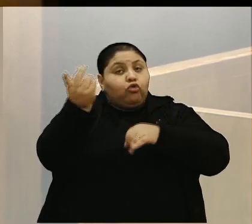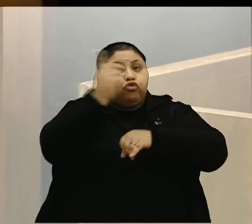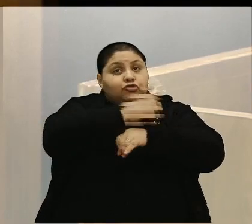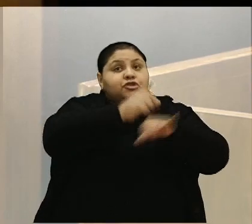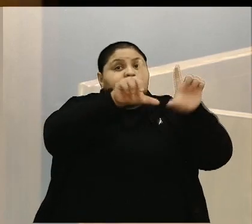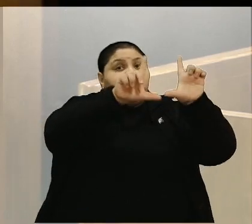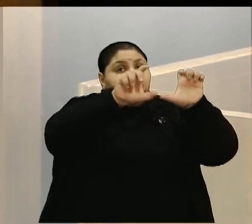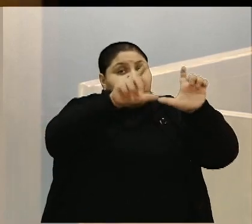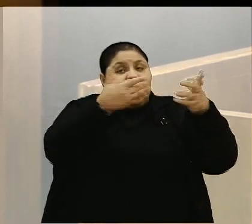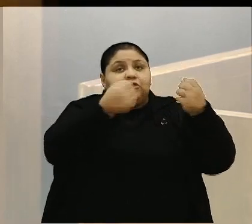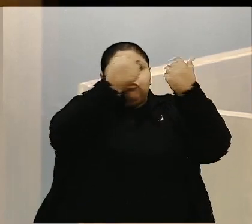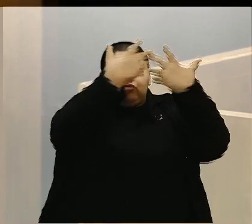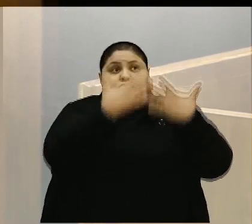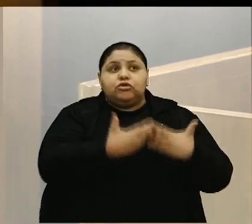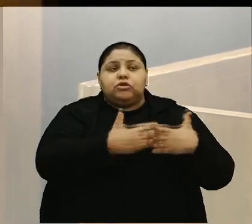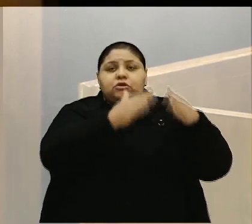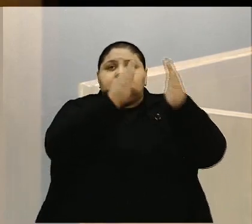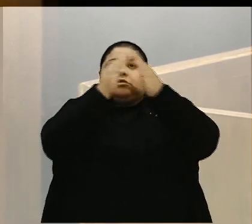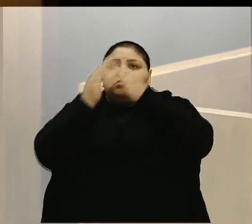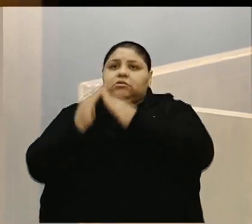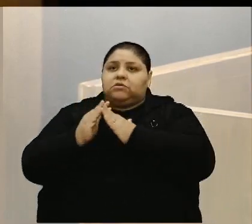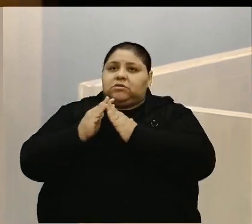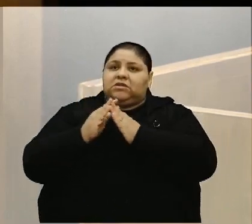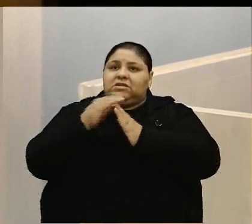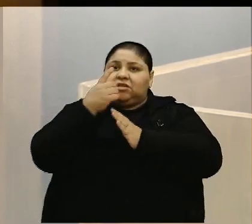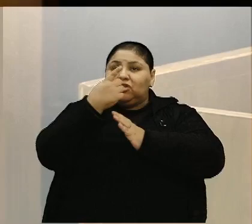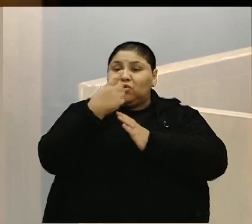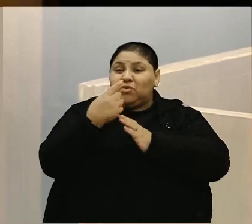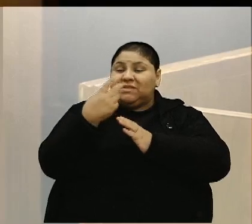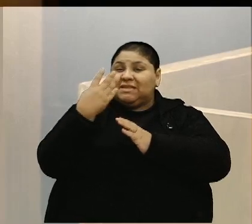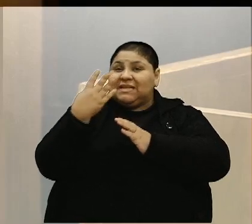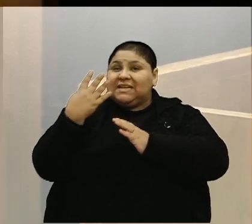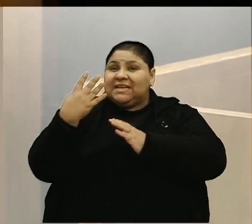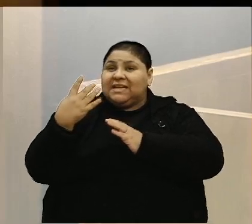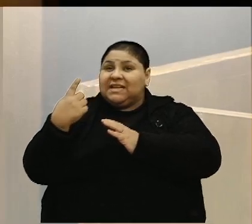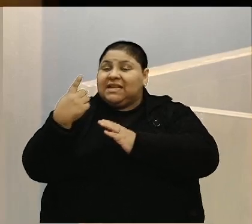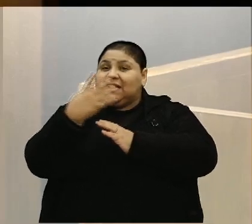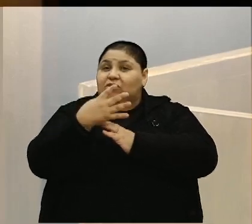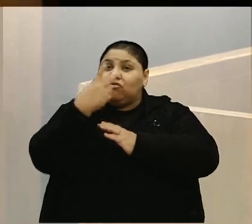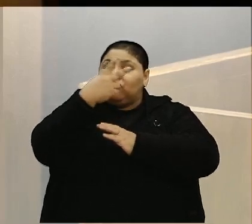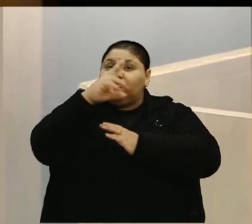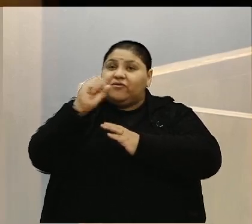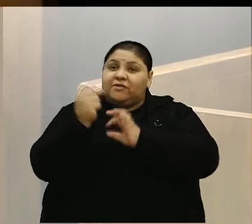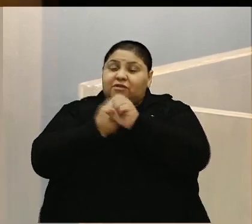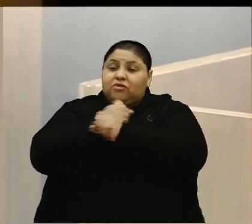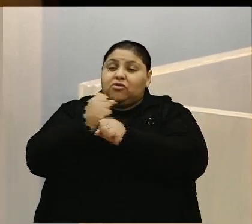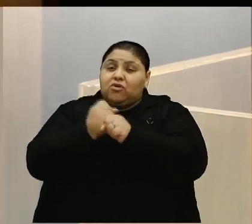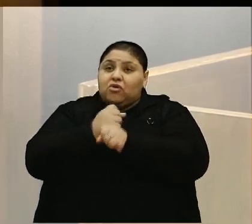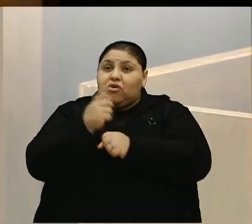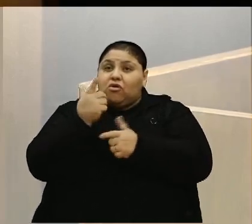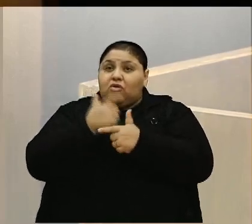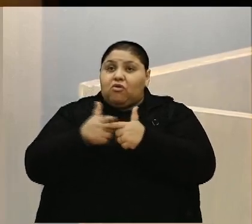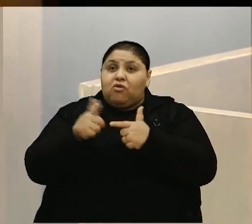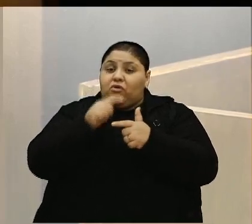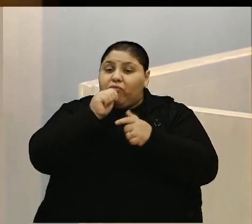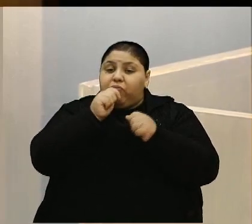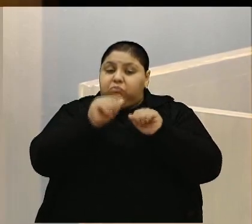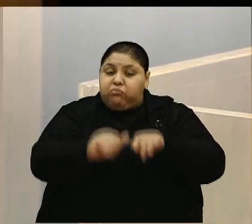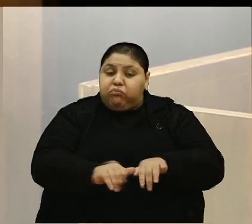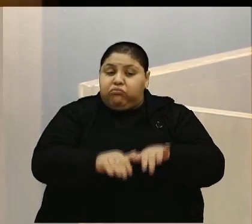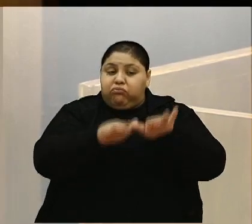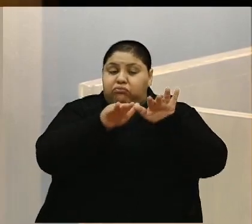fotos e relatos de moradores que estão há 12, 14, 20 anos com o problema de alagamentos na Oscar